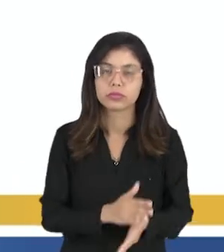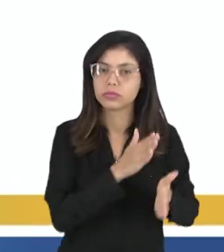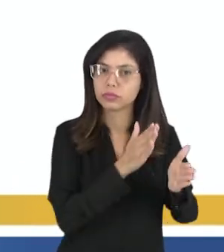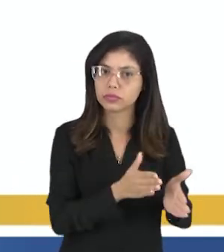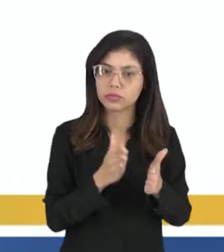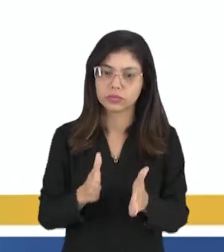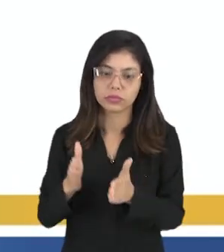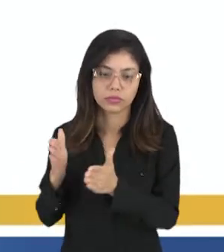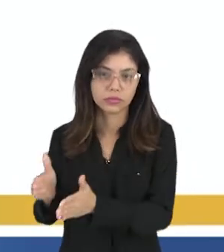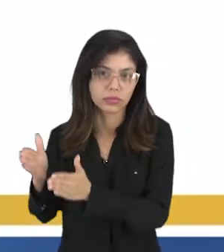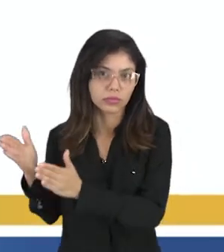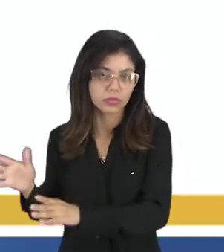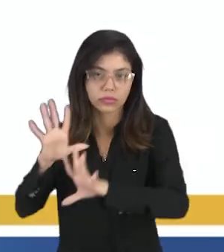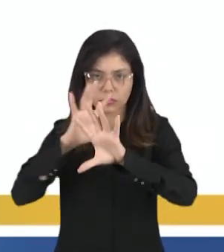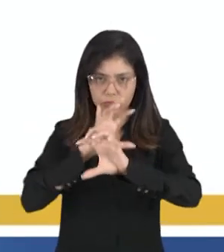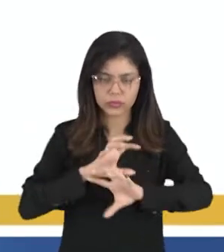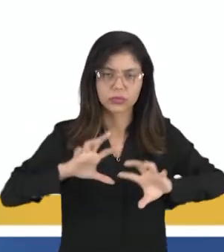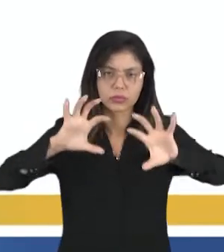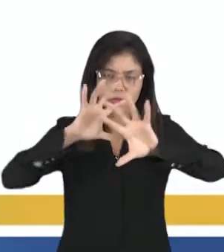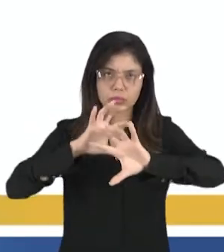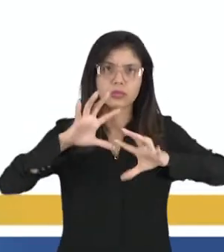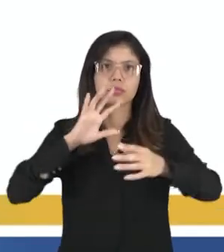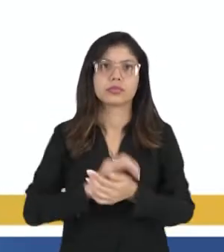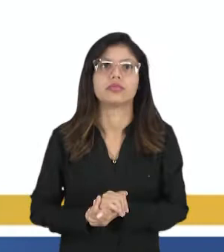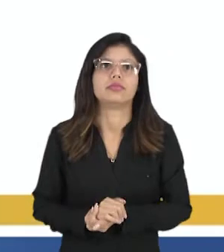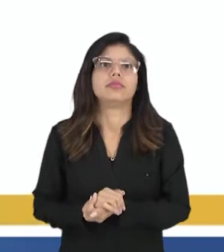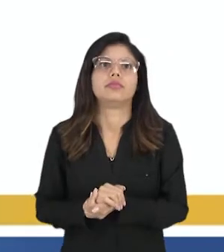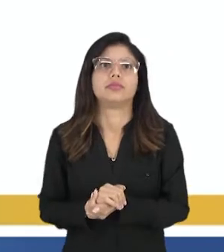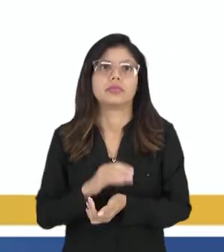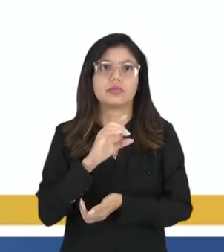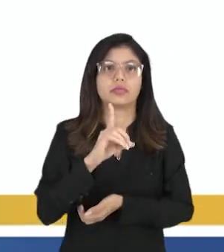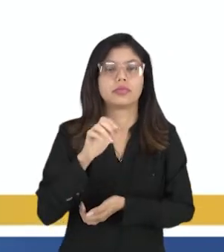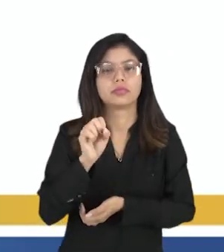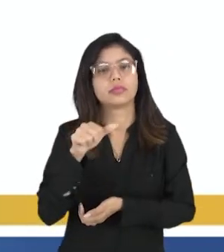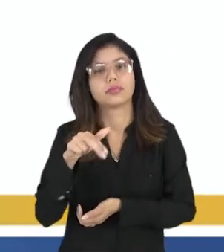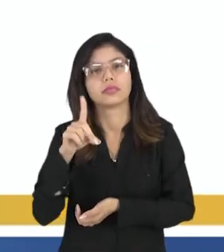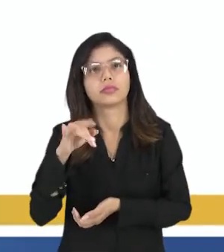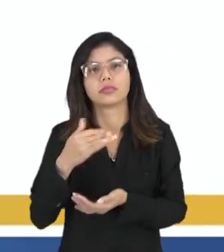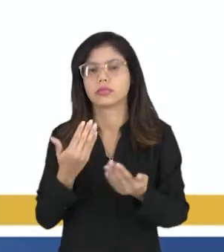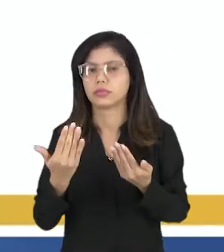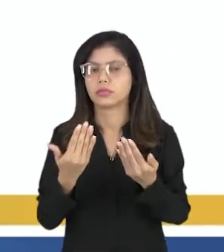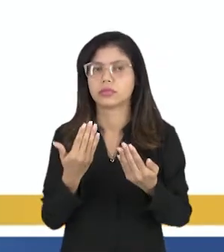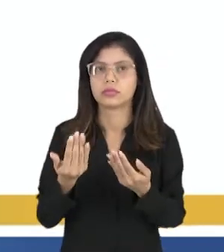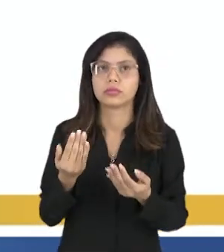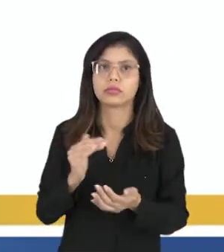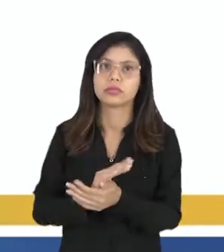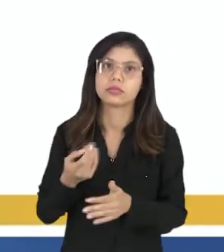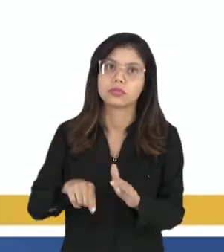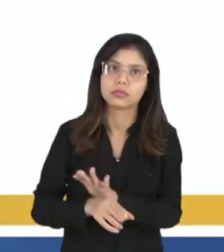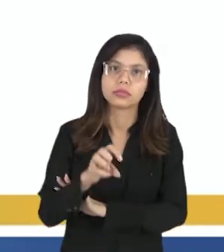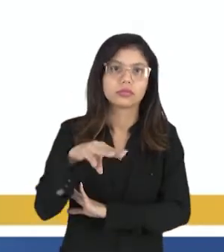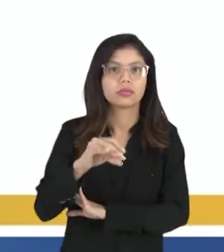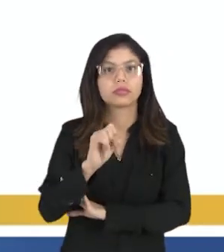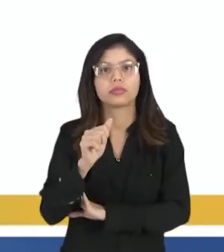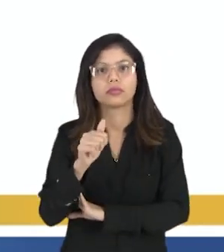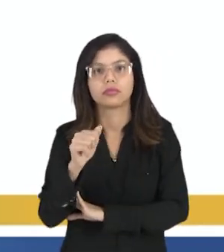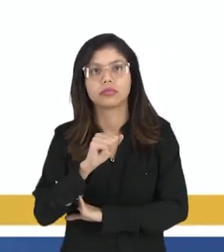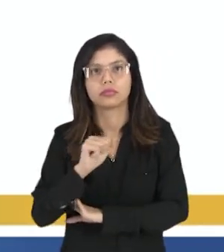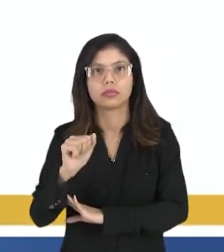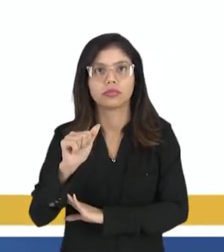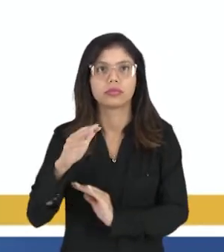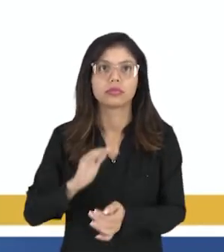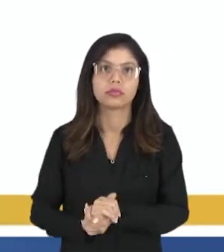para o estado gasoso, ok? E a densidade vai ser a relação existente entre a massa e